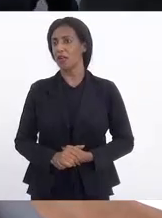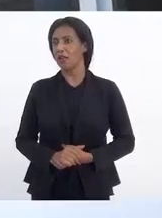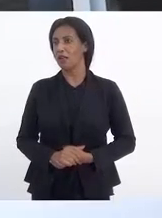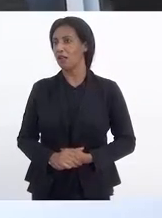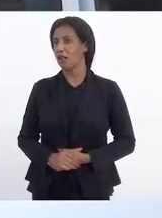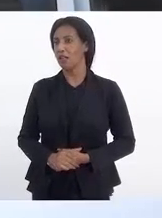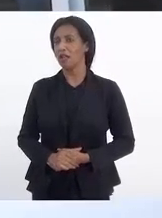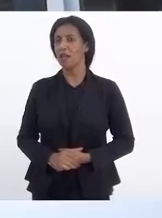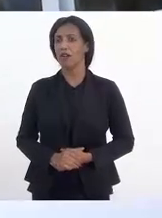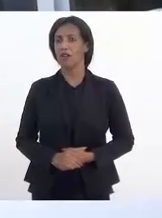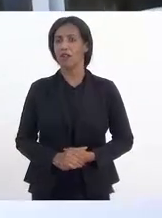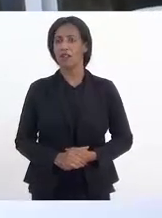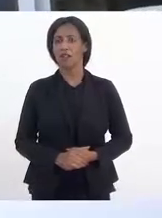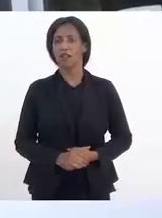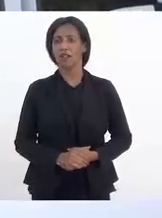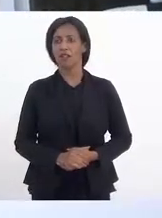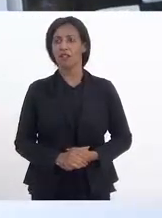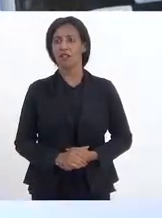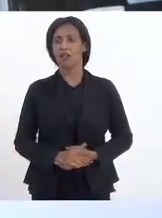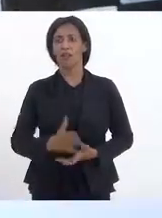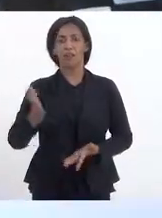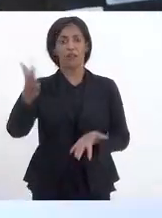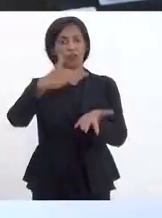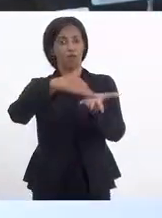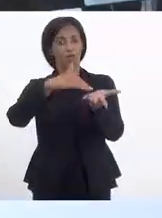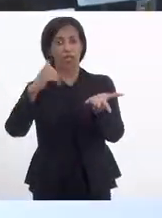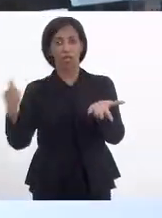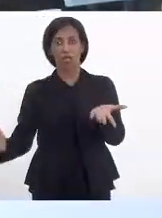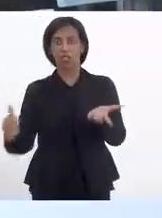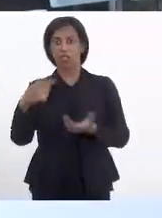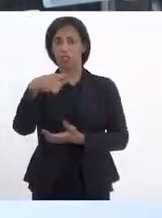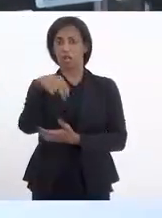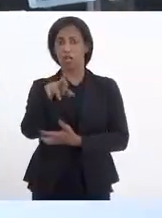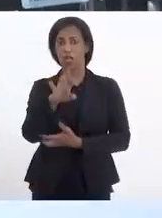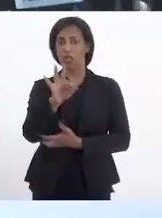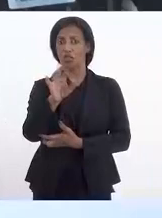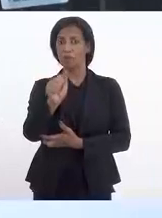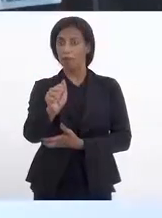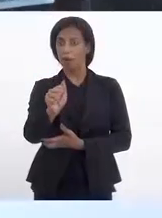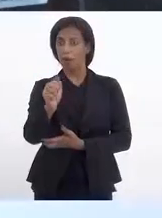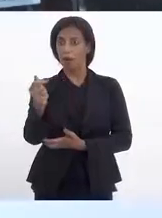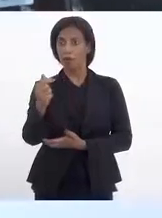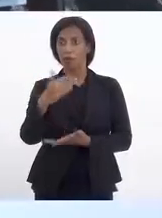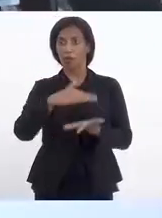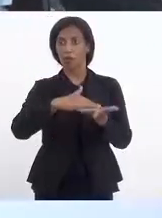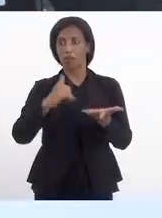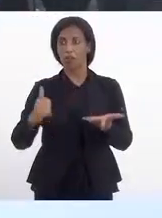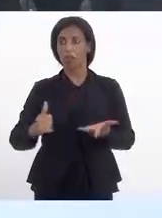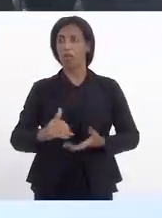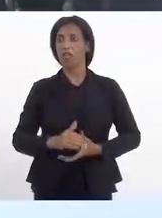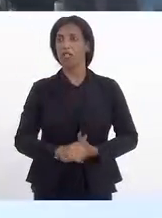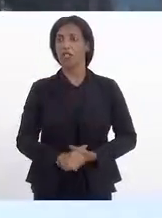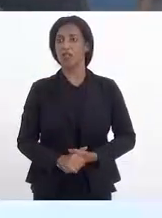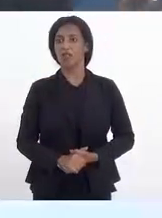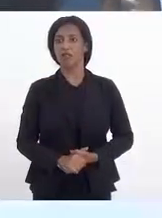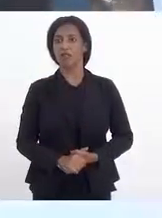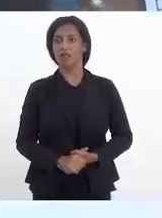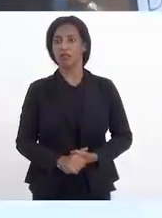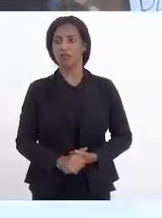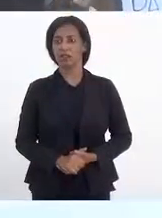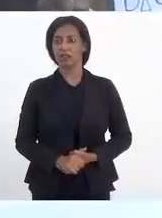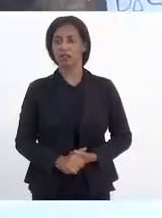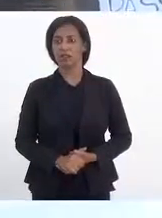eu vou retirar a projeto de pão tem bate creio mesmo que eu vou tirar para tia que não entra aí